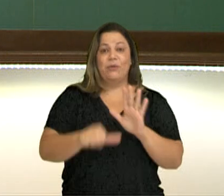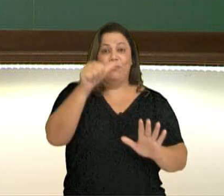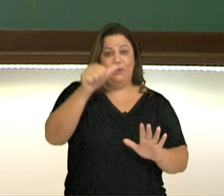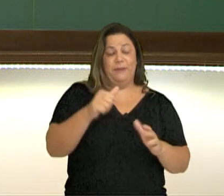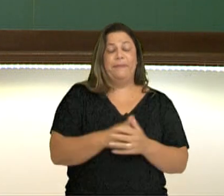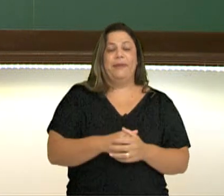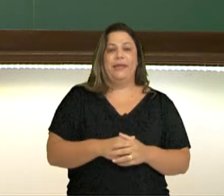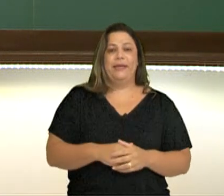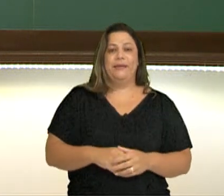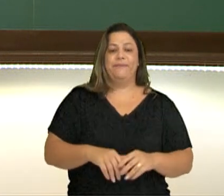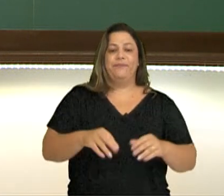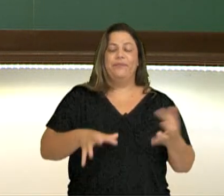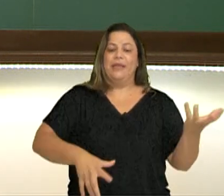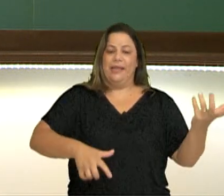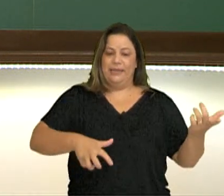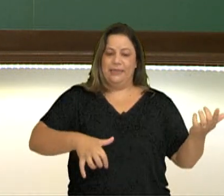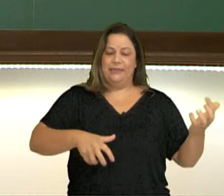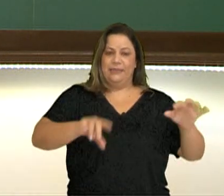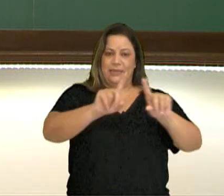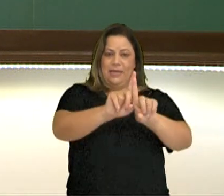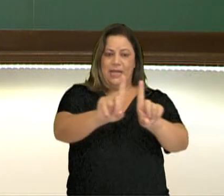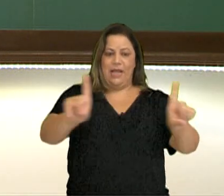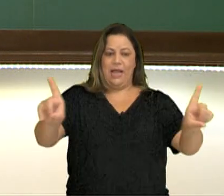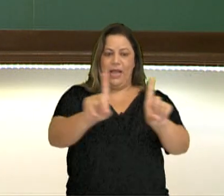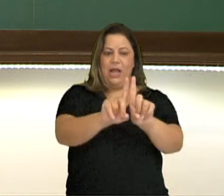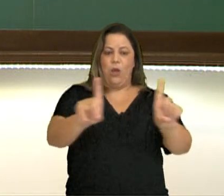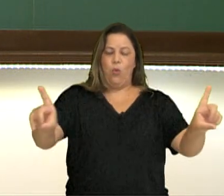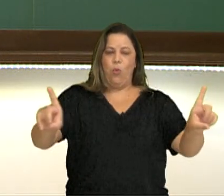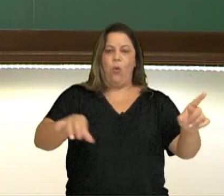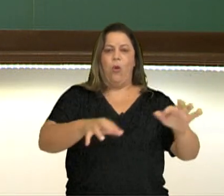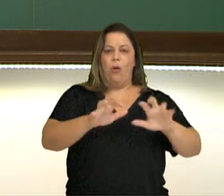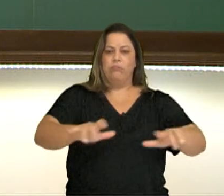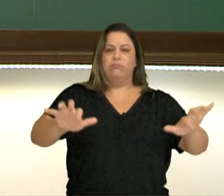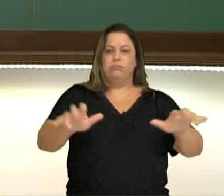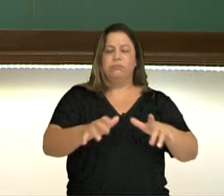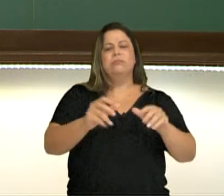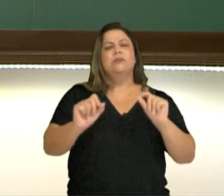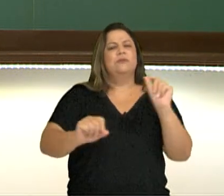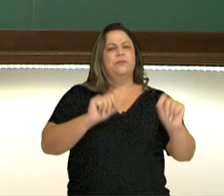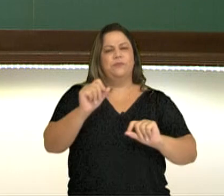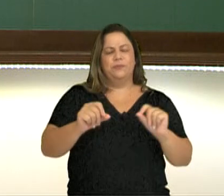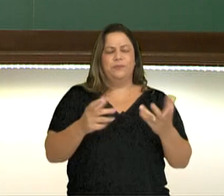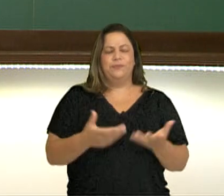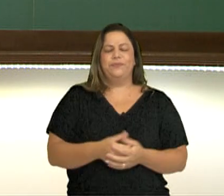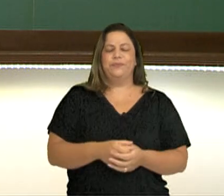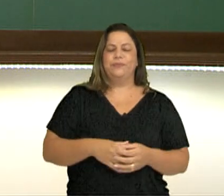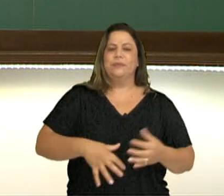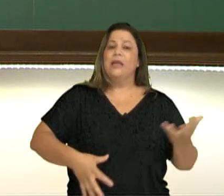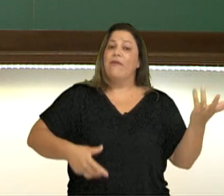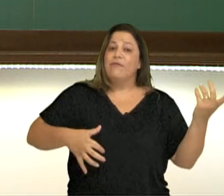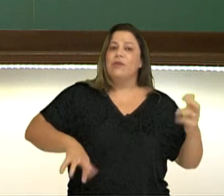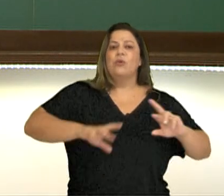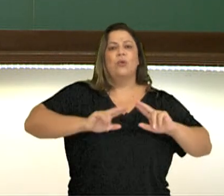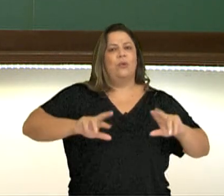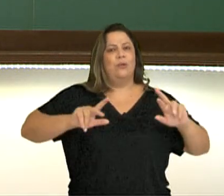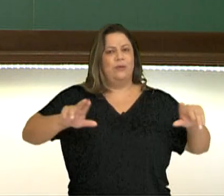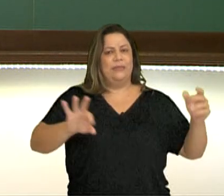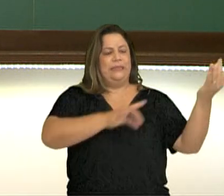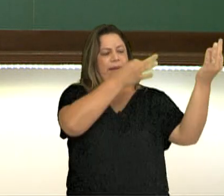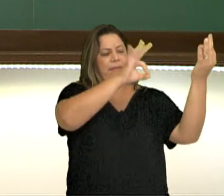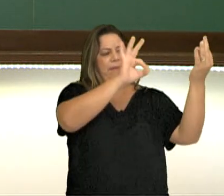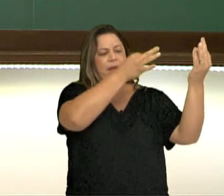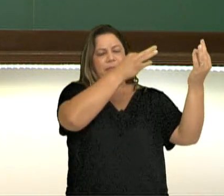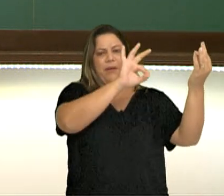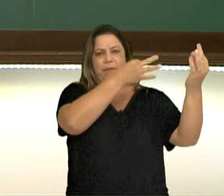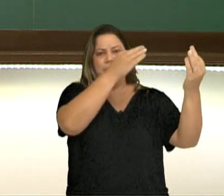vem as cordas, tá? Os violinos, o baixo vem na frente, seguido dos